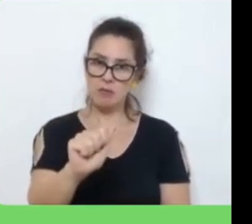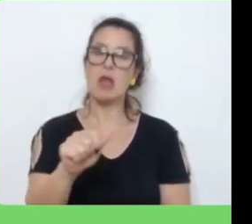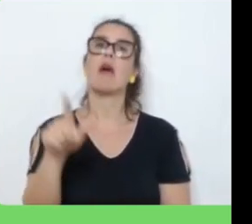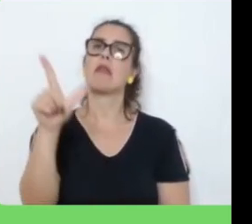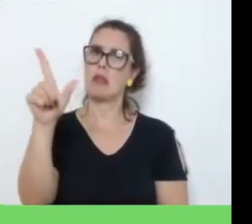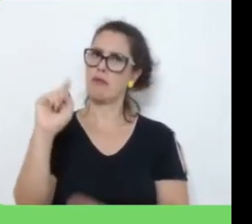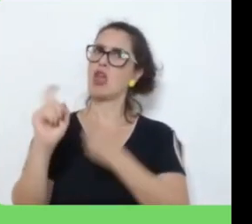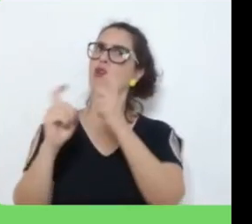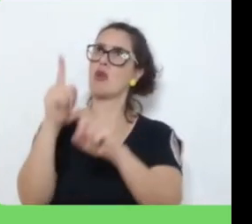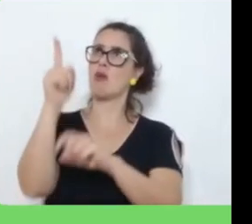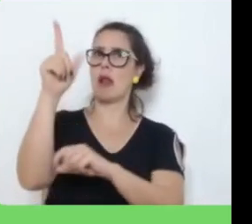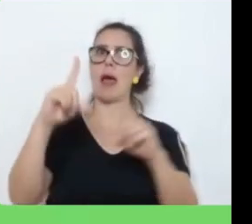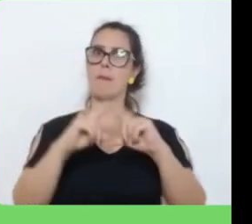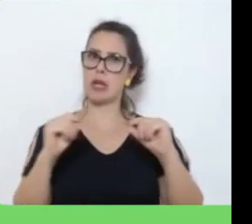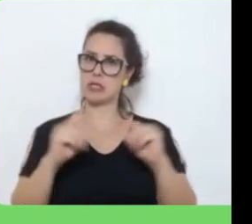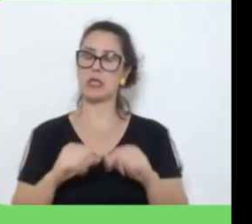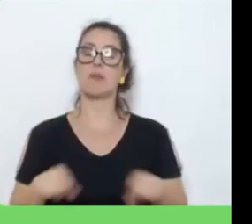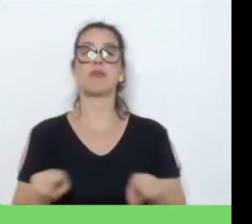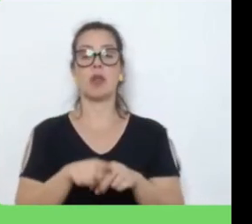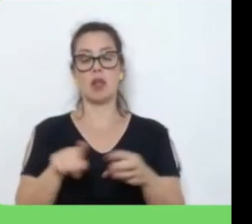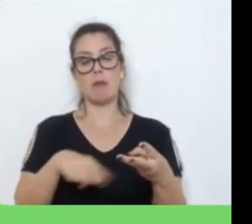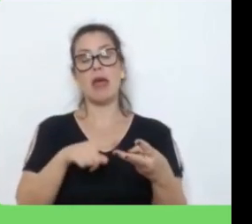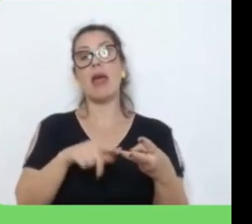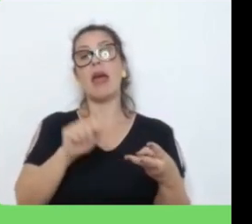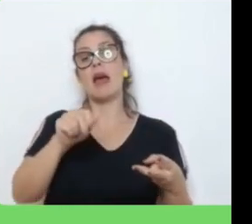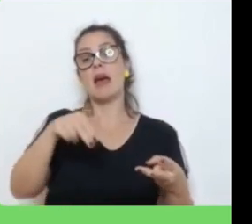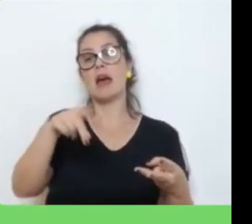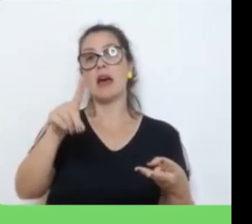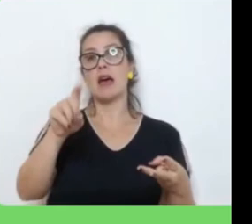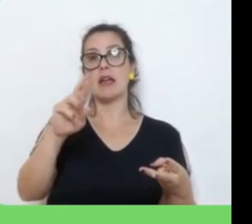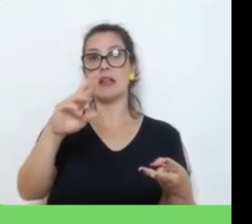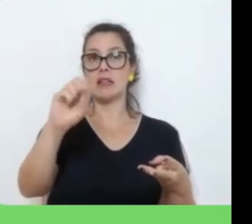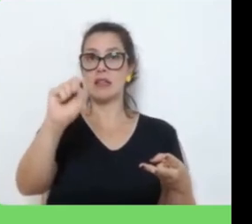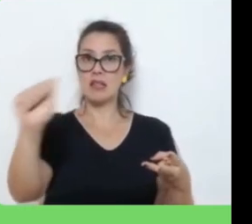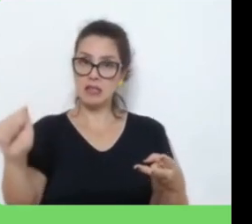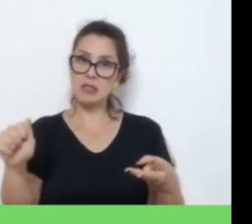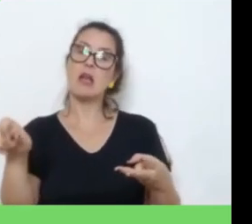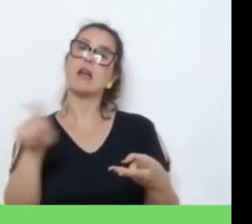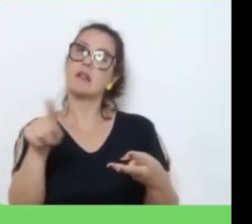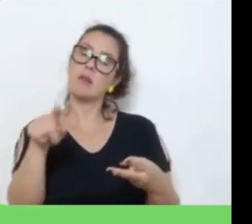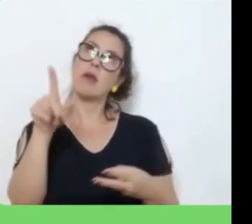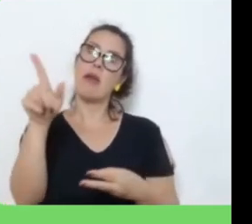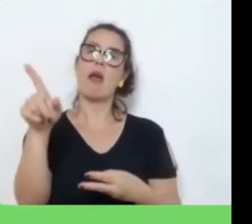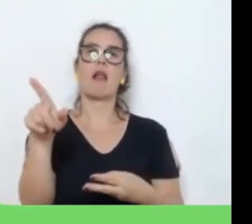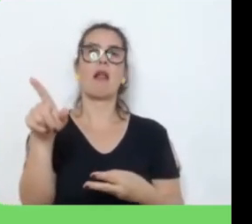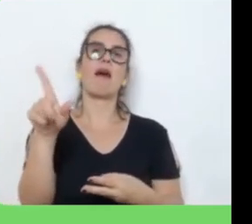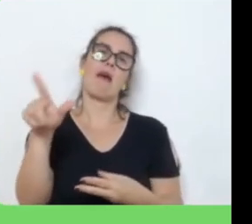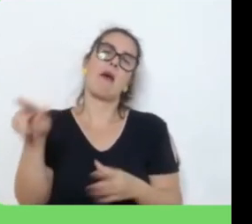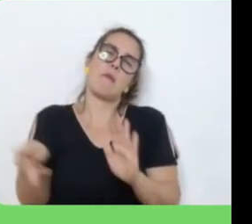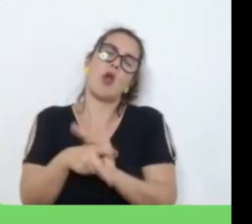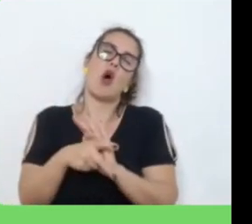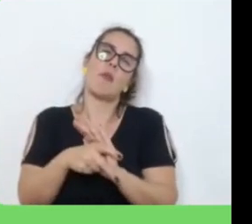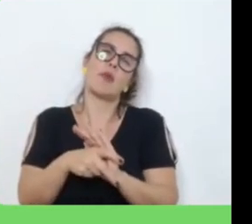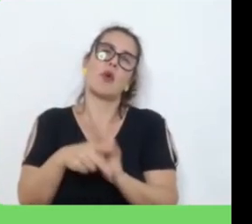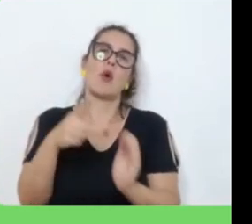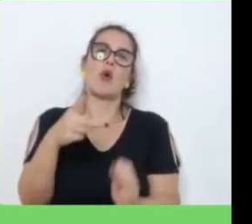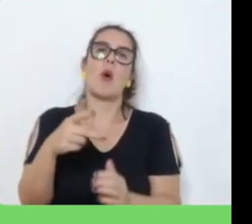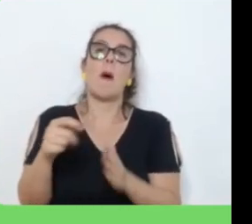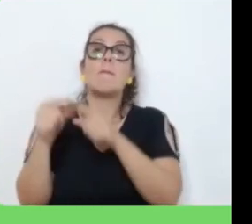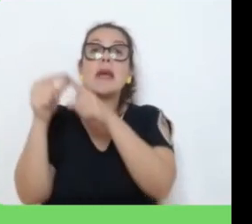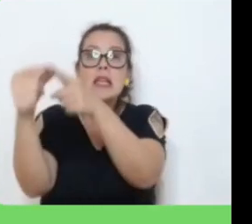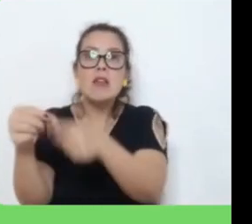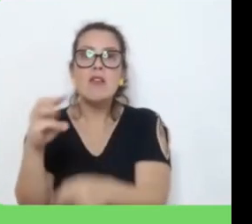eh nós tivemos o apoio da Andresa da perifa con estará presente aqui no nosso curso eh e até apoios